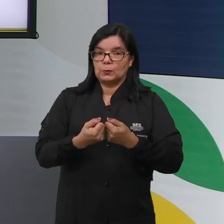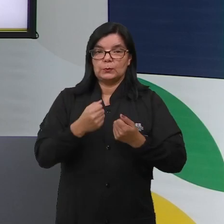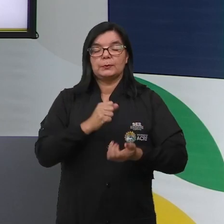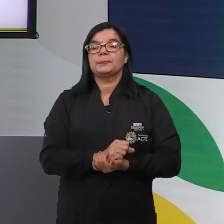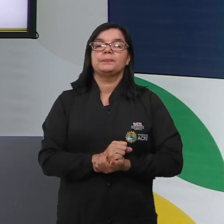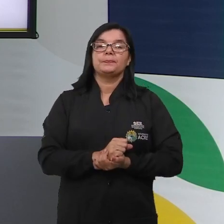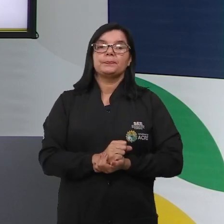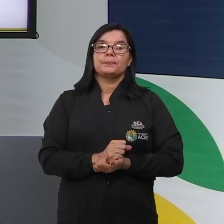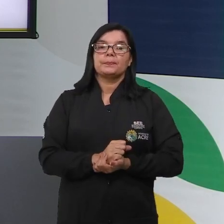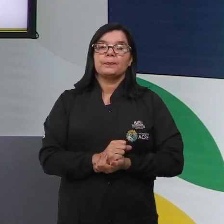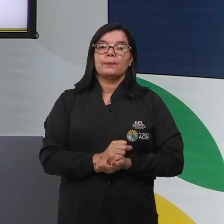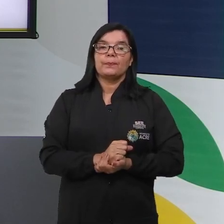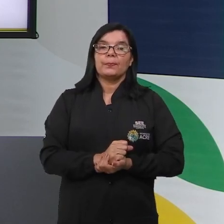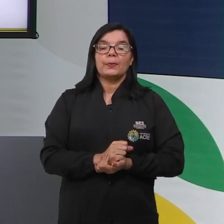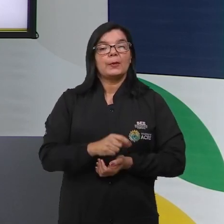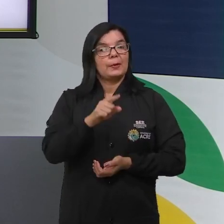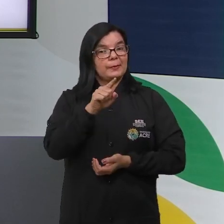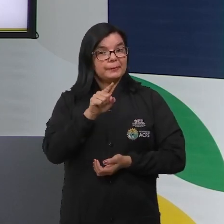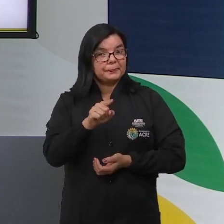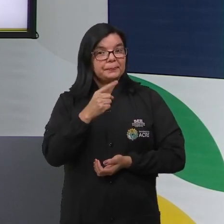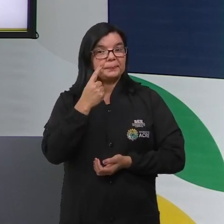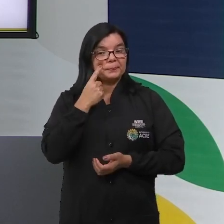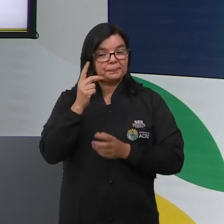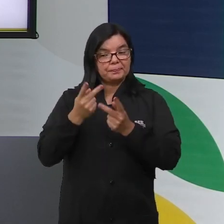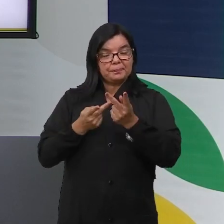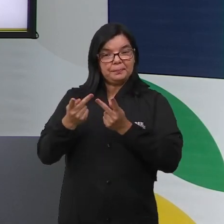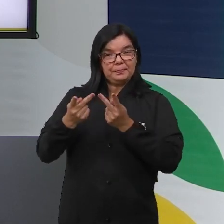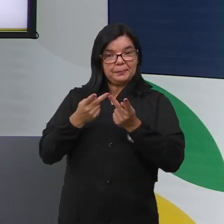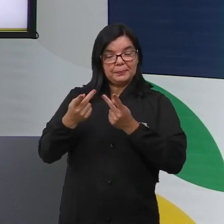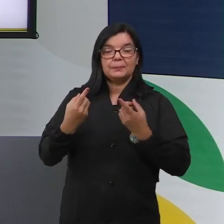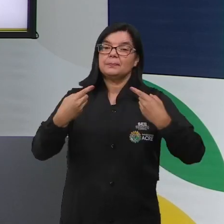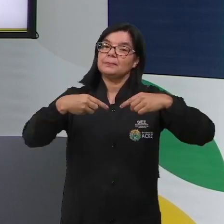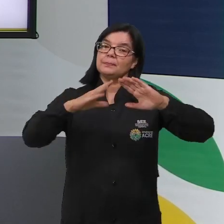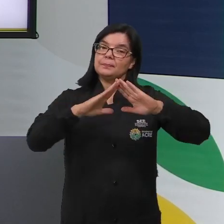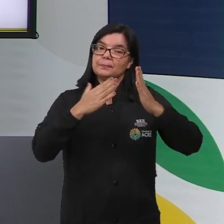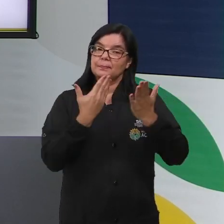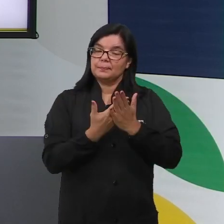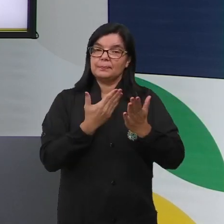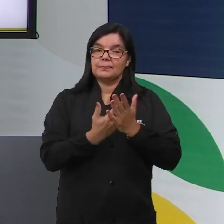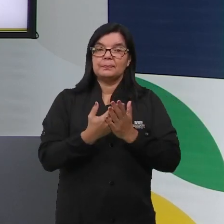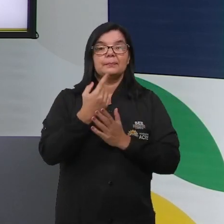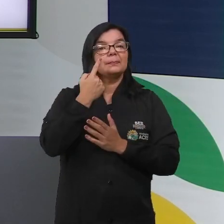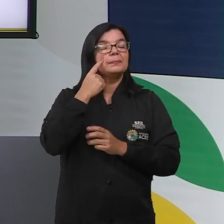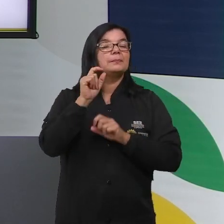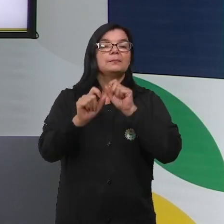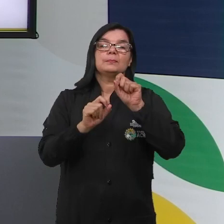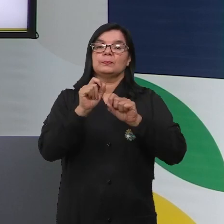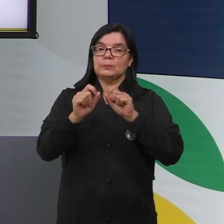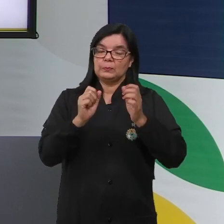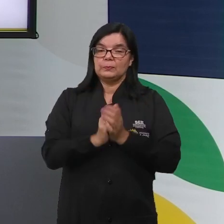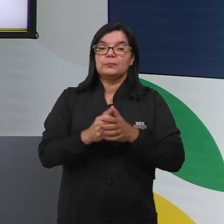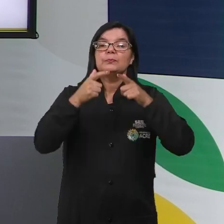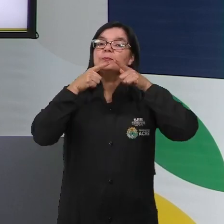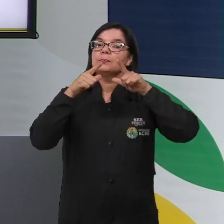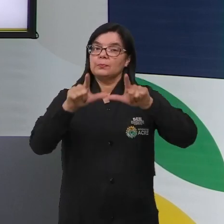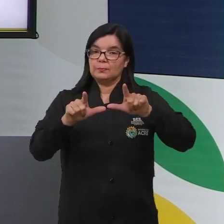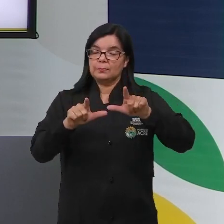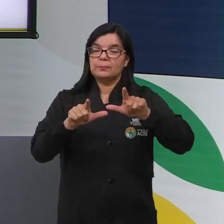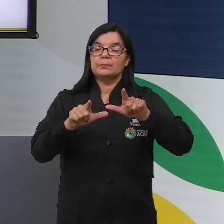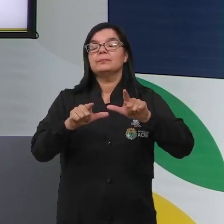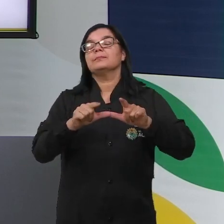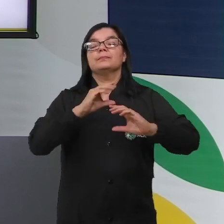Ou seja, quando você for planejar o seu debate escolar, você deve levar em consideração a linguagem, a